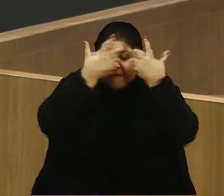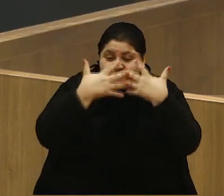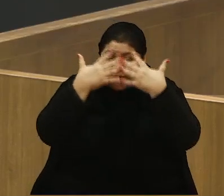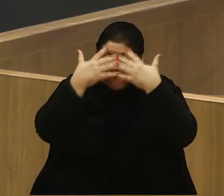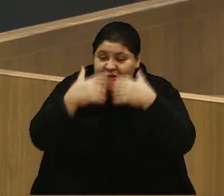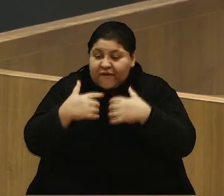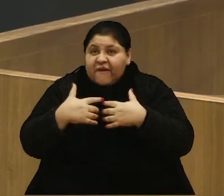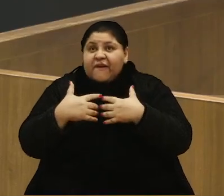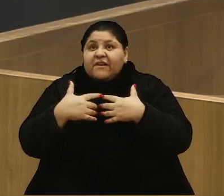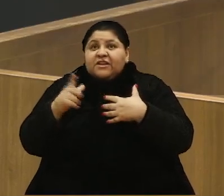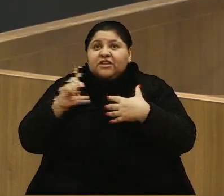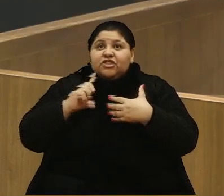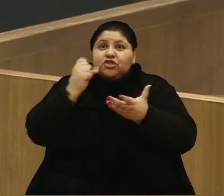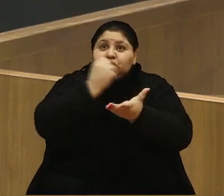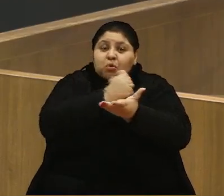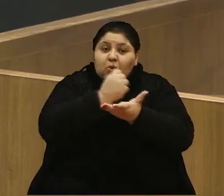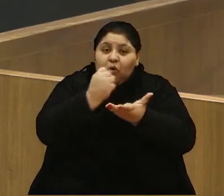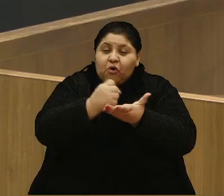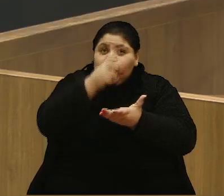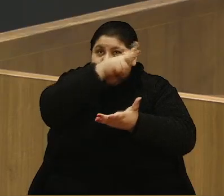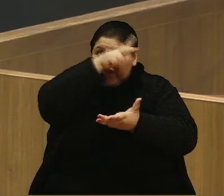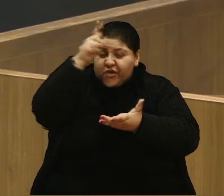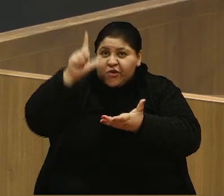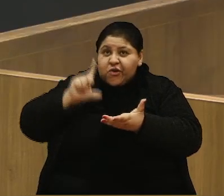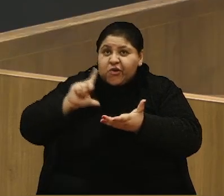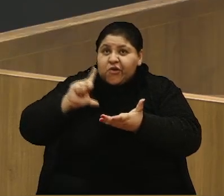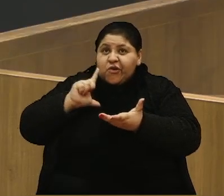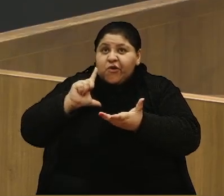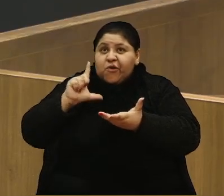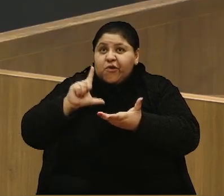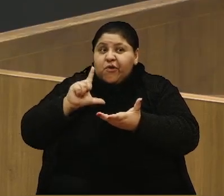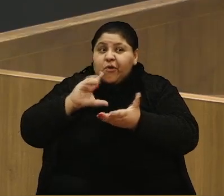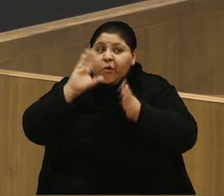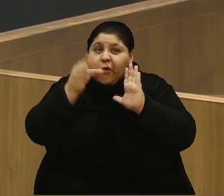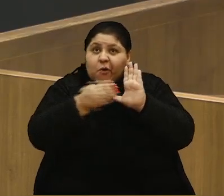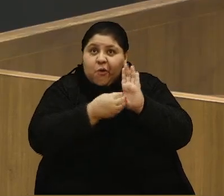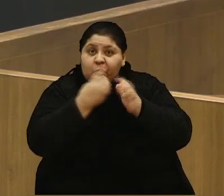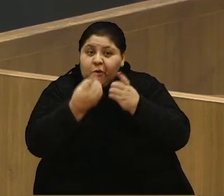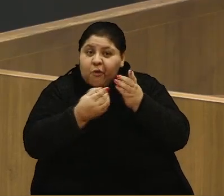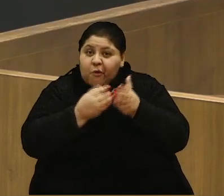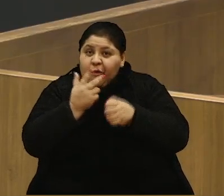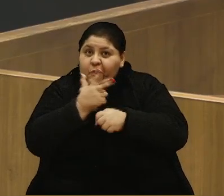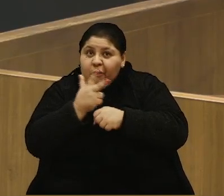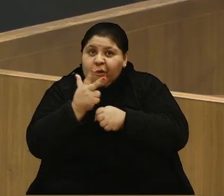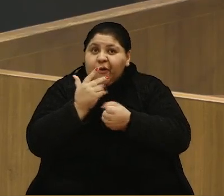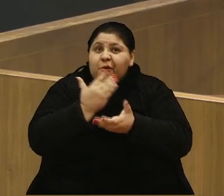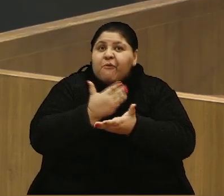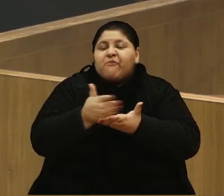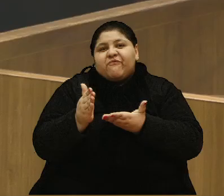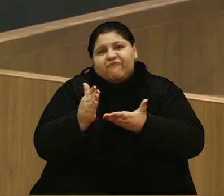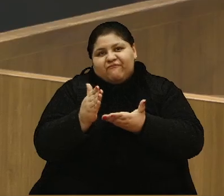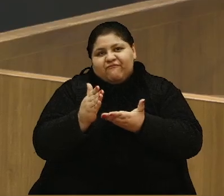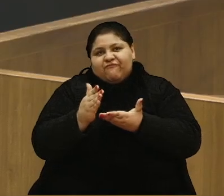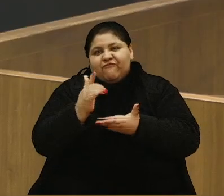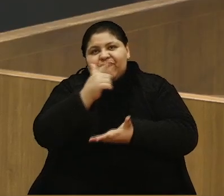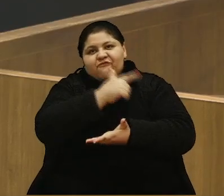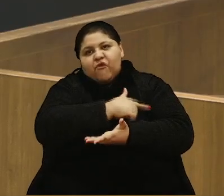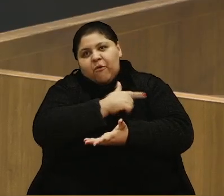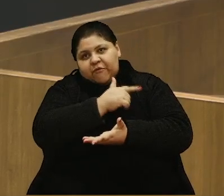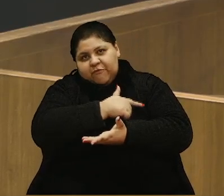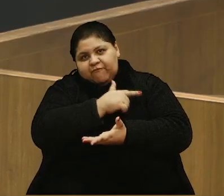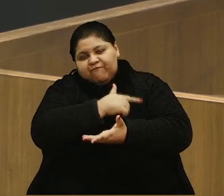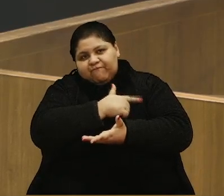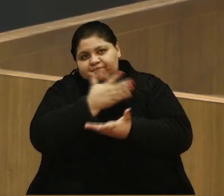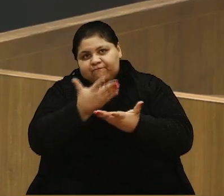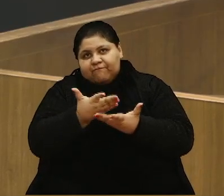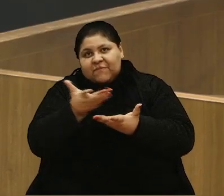que tinham um contrato com a prefeitura. Eu coloquei alguns valores que eles já receberam no vídeo, então eles perderam muita coisa, ficou feio para a imagem deles. Então,